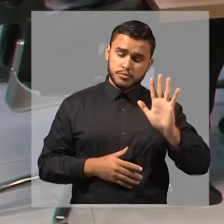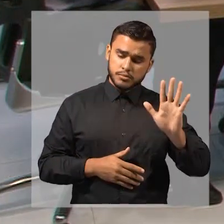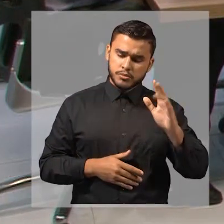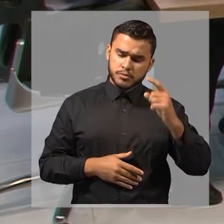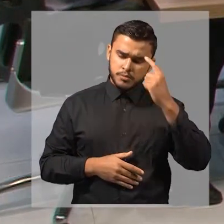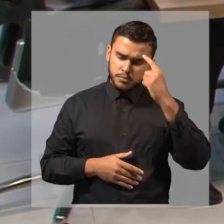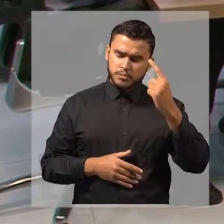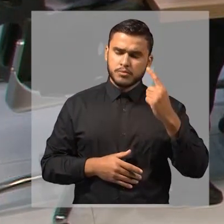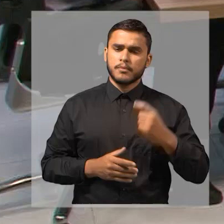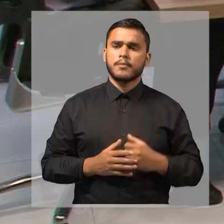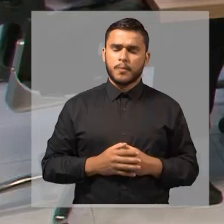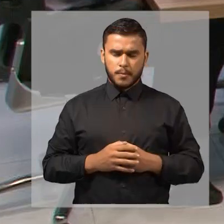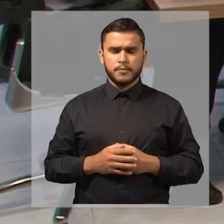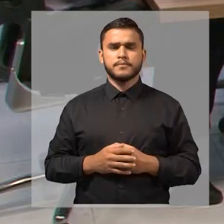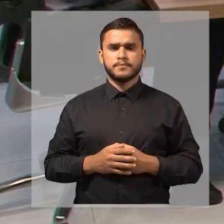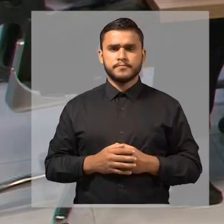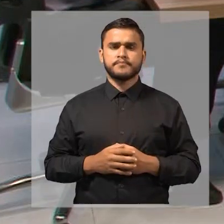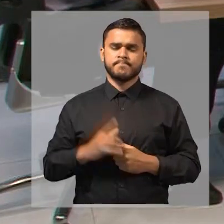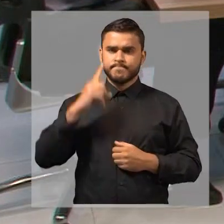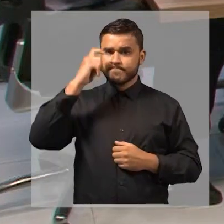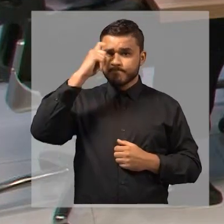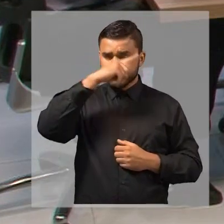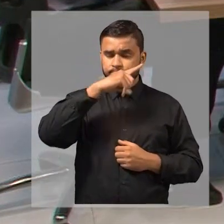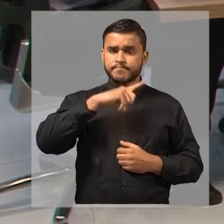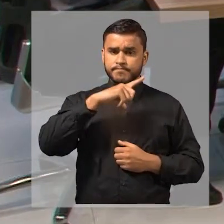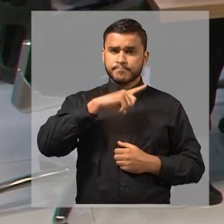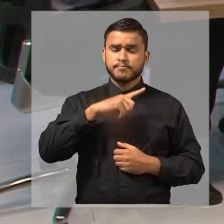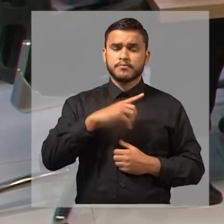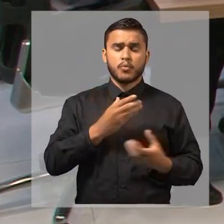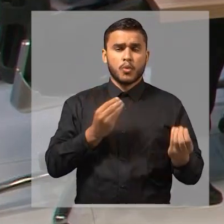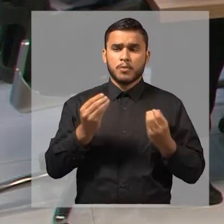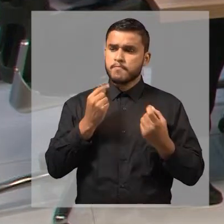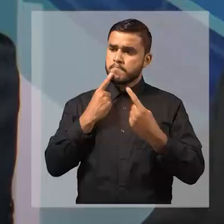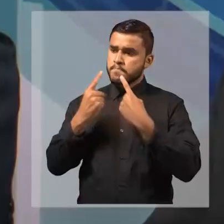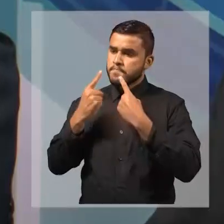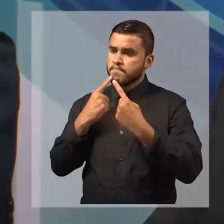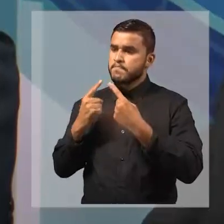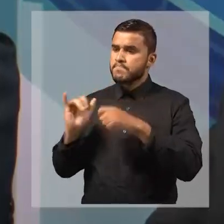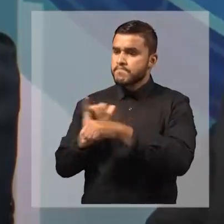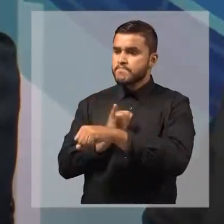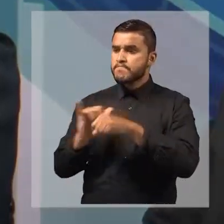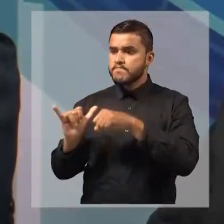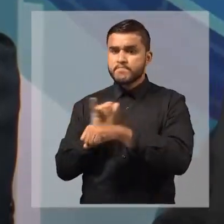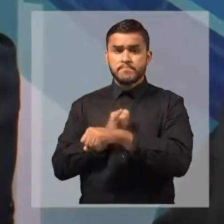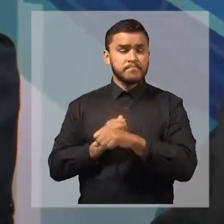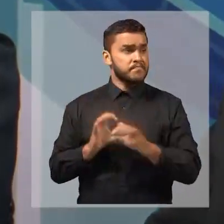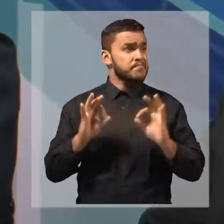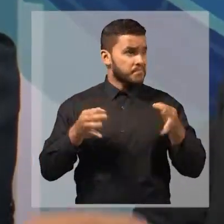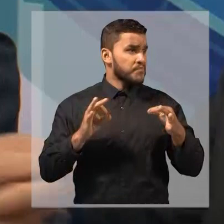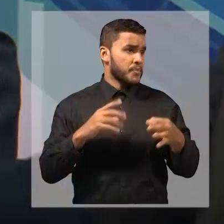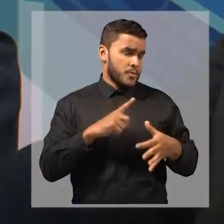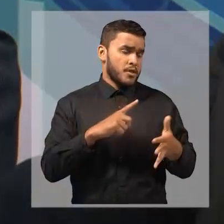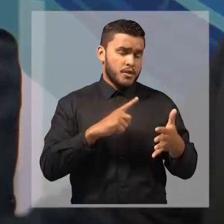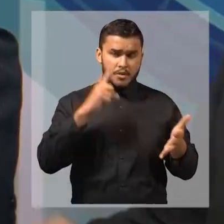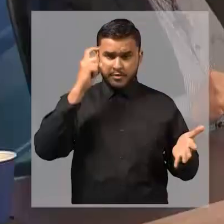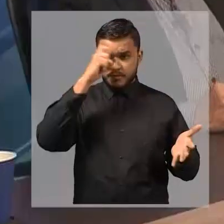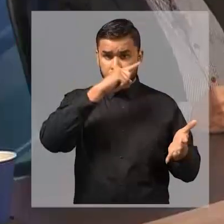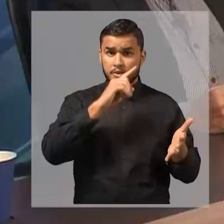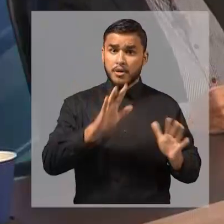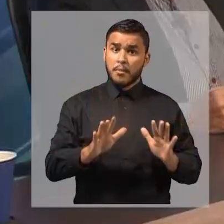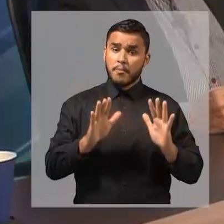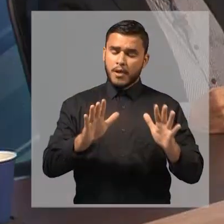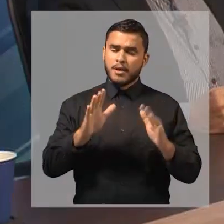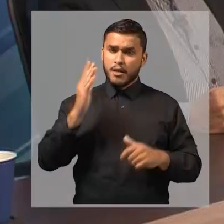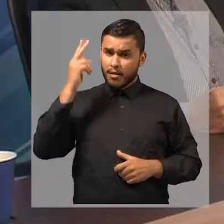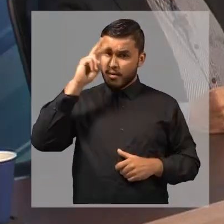Eu acho até que essa questão da dificuldade que ele tem de articular certas coisas, né? Mas ele demonstrou isso